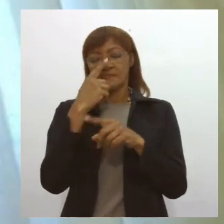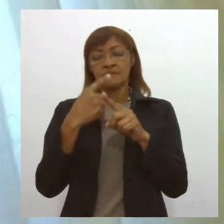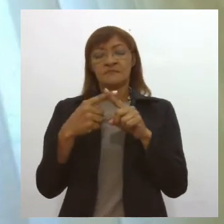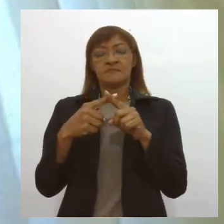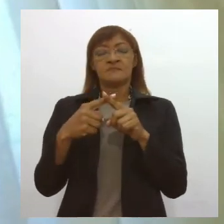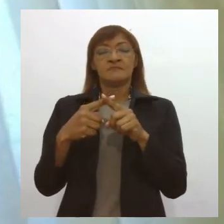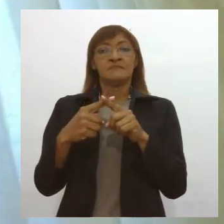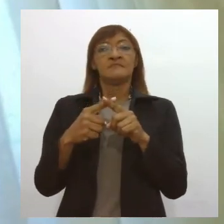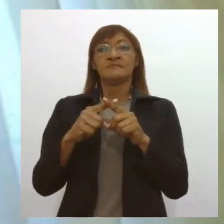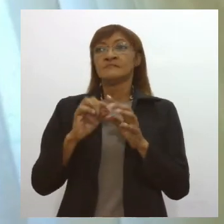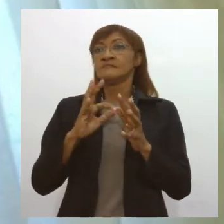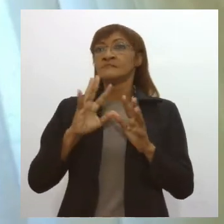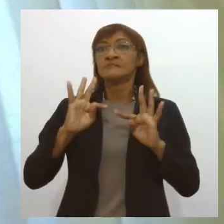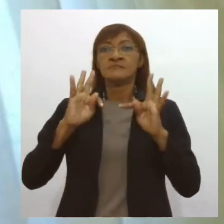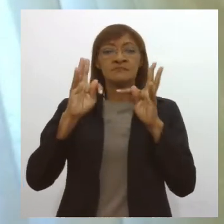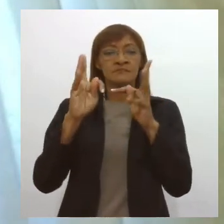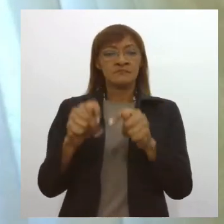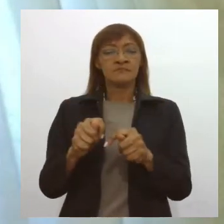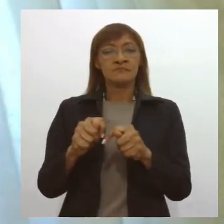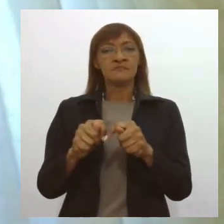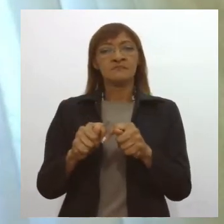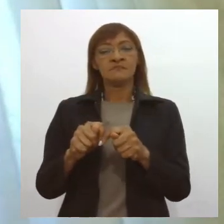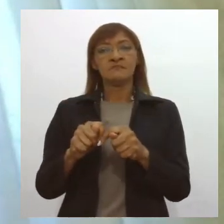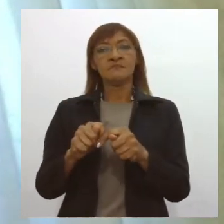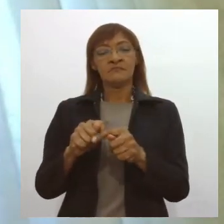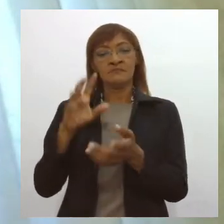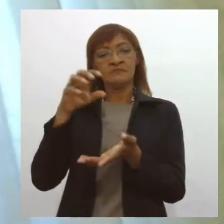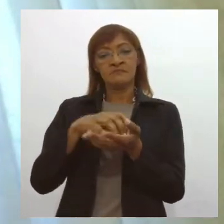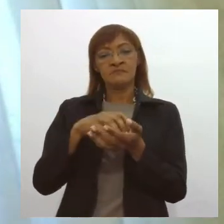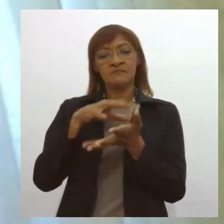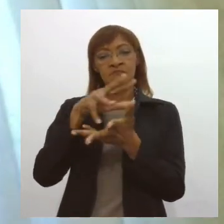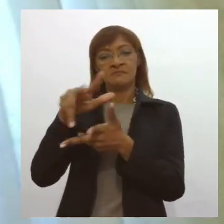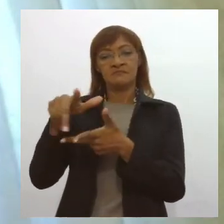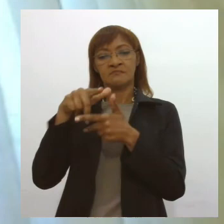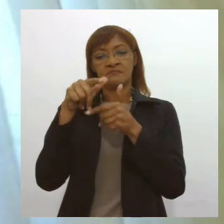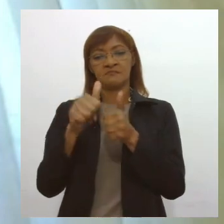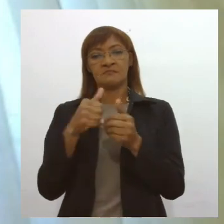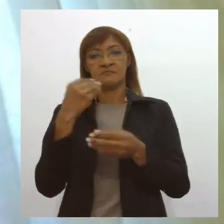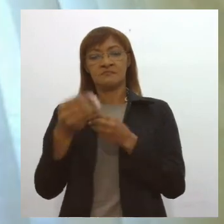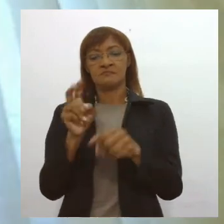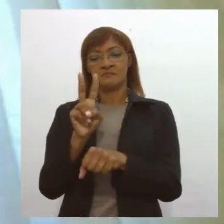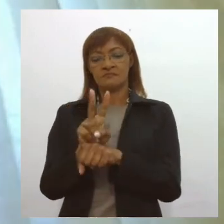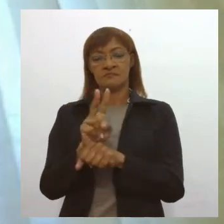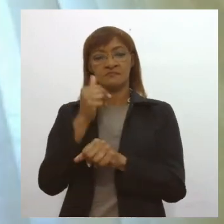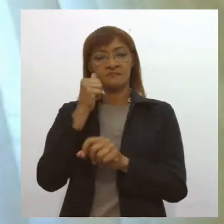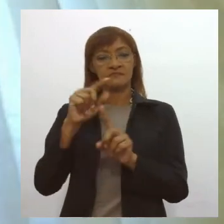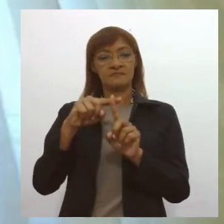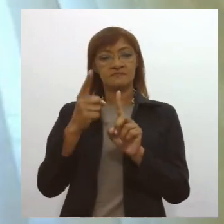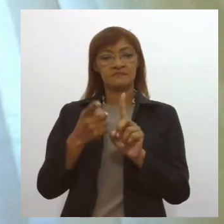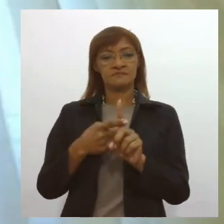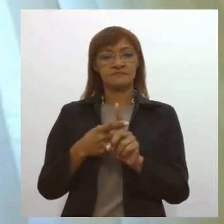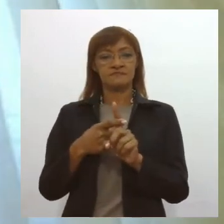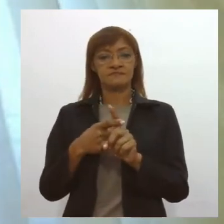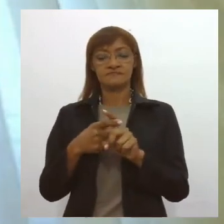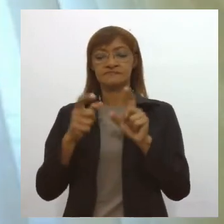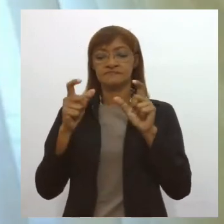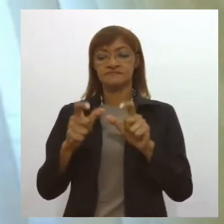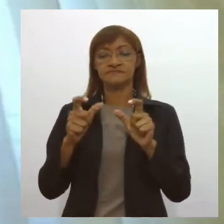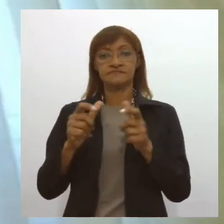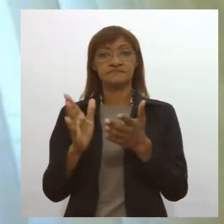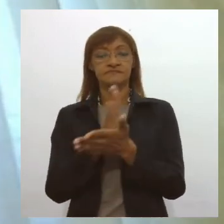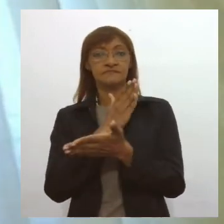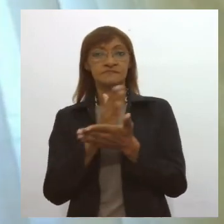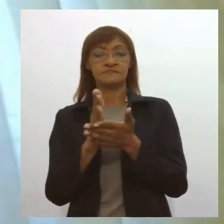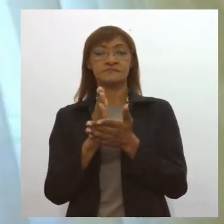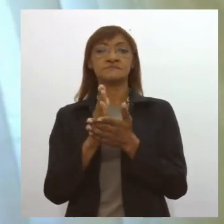e mundiais, né? Em relação ao atendimento da gestante, era o espaçamento de algumas consultas caso